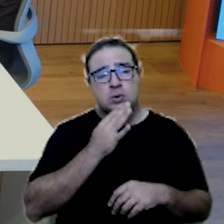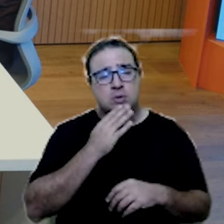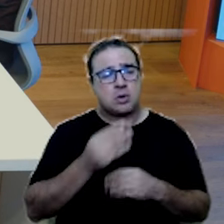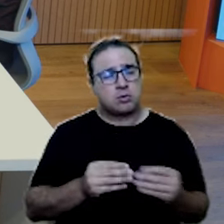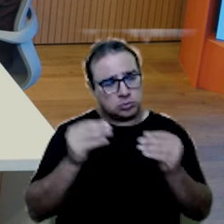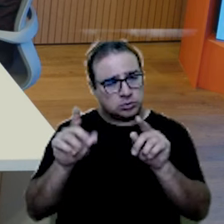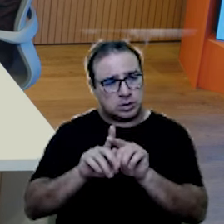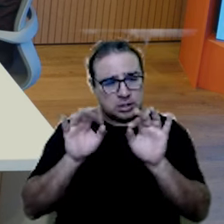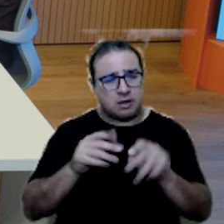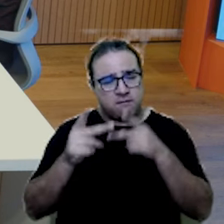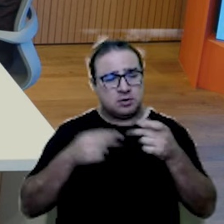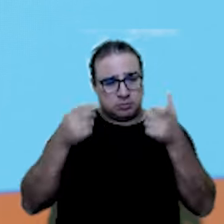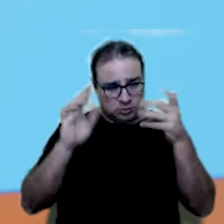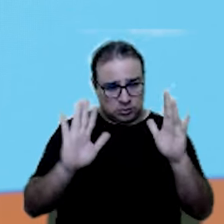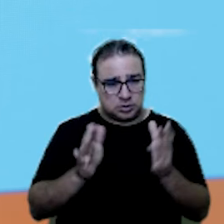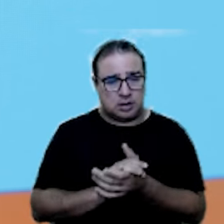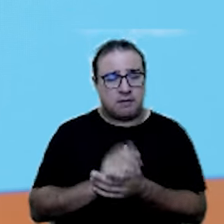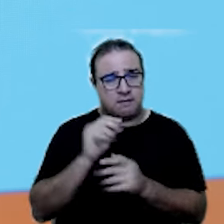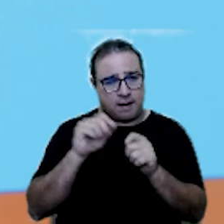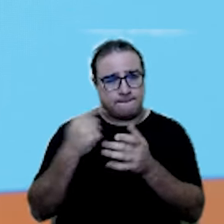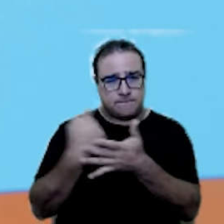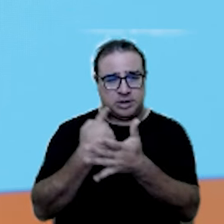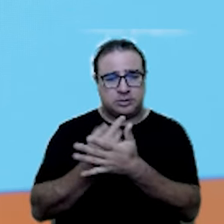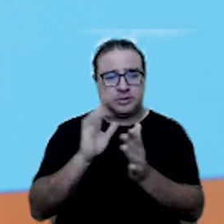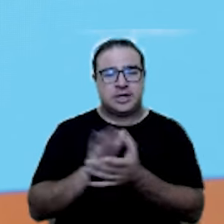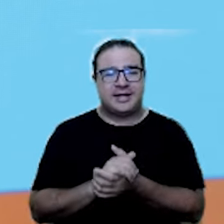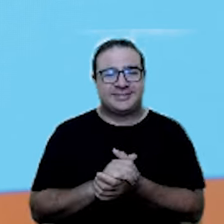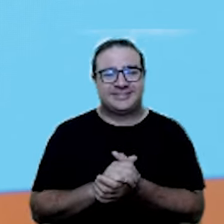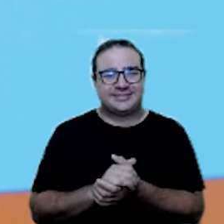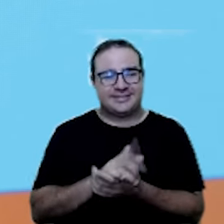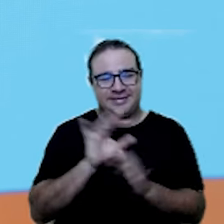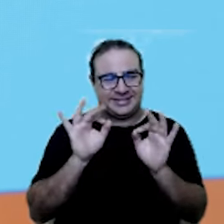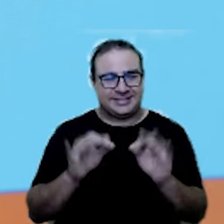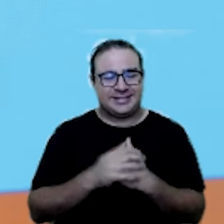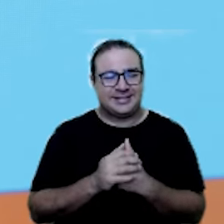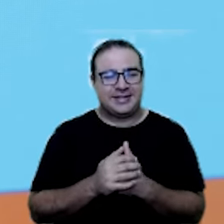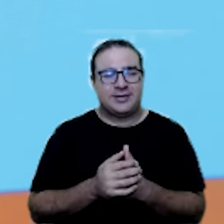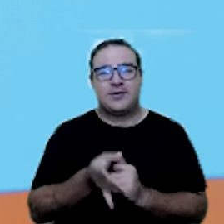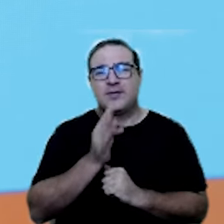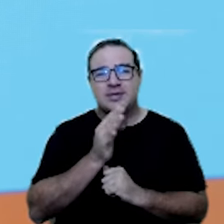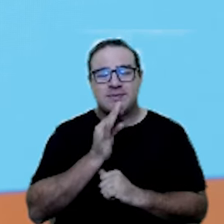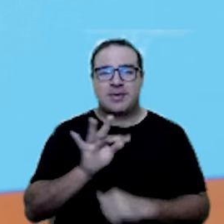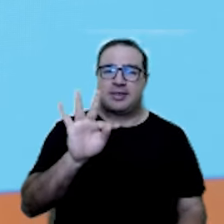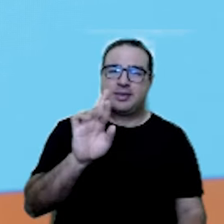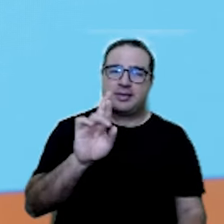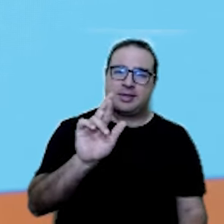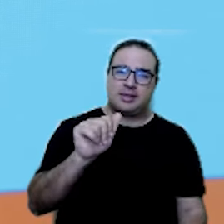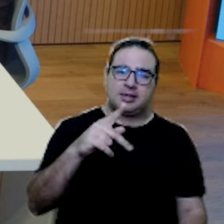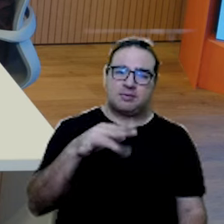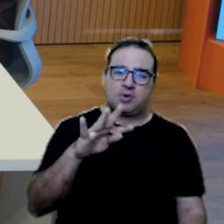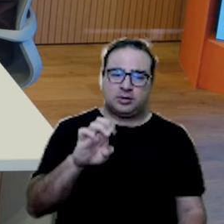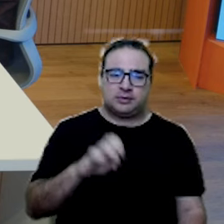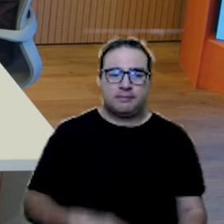conhecimento de transporte né que a gente você vai perguntar aí então vai lá vamos falar do conhecimento de transporte